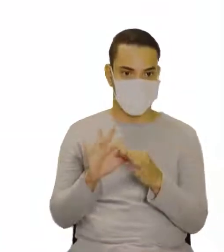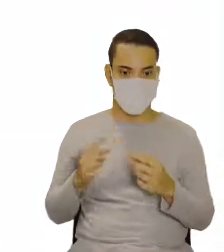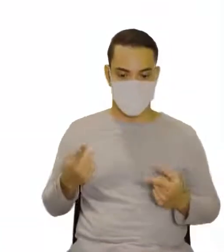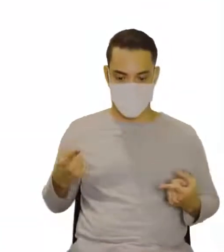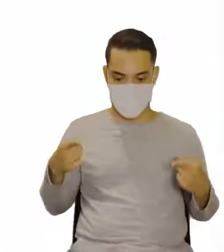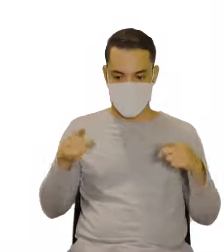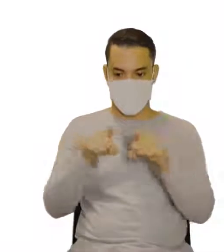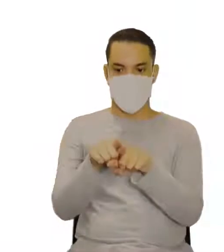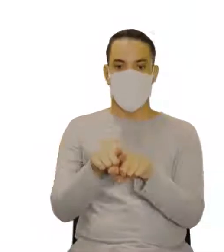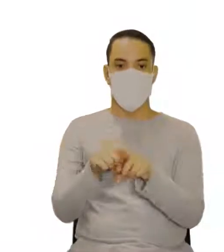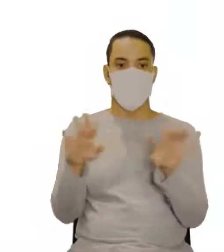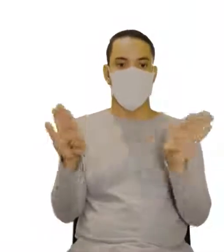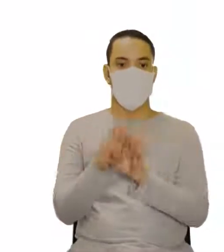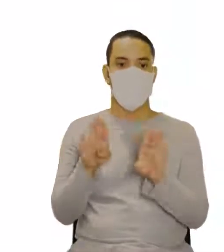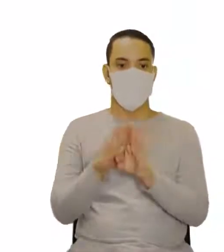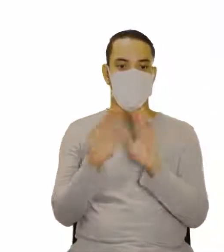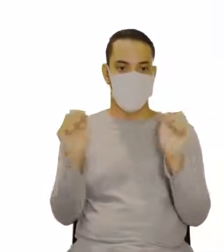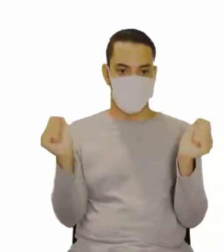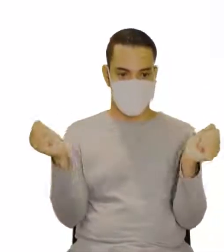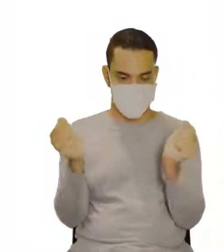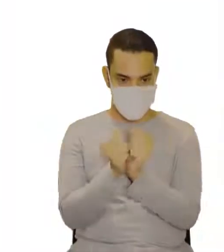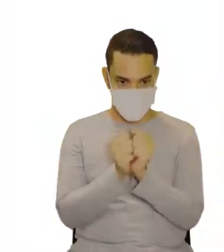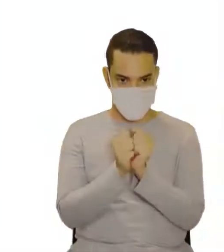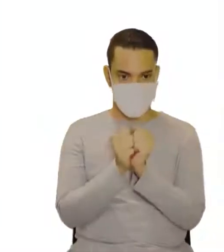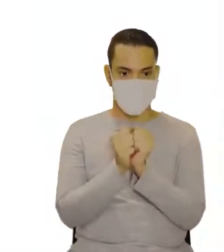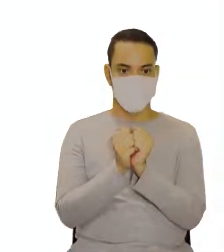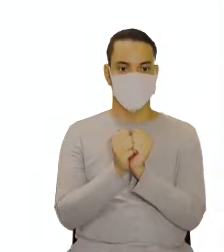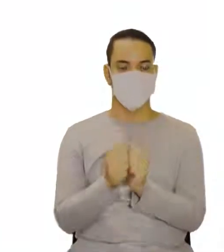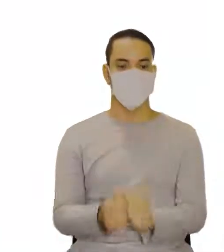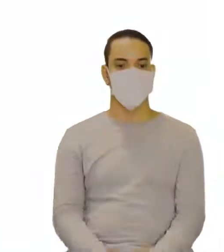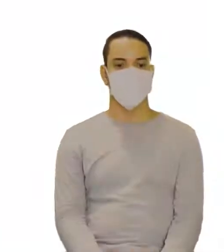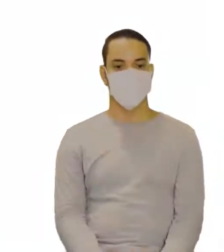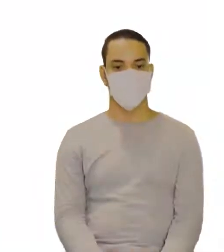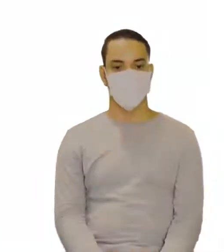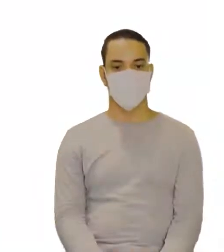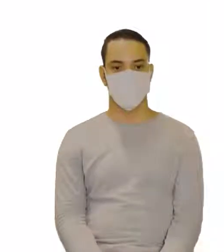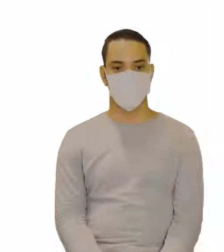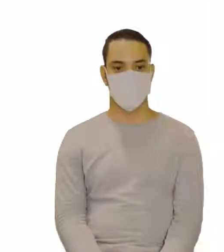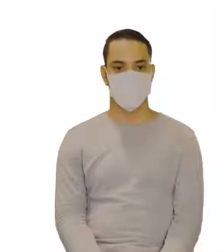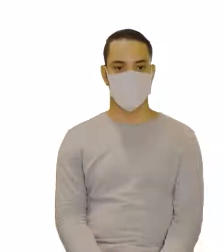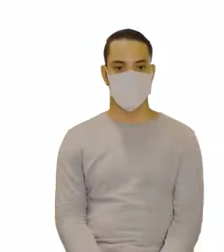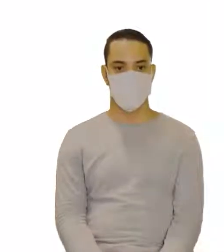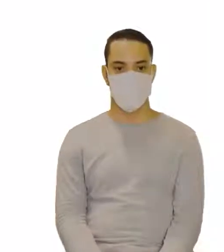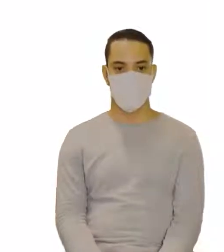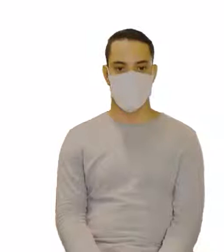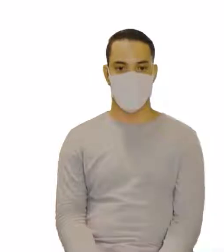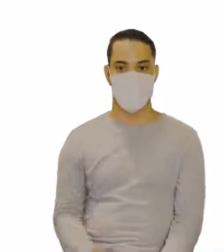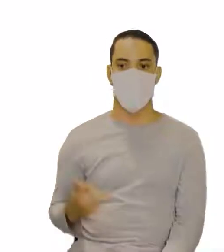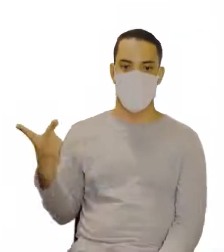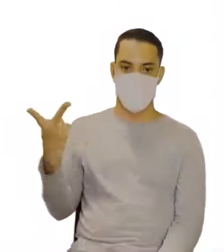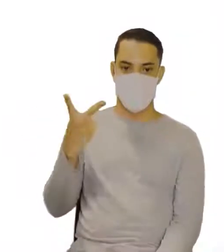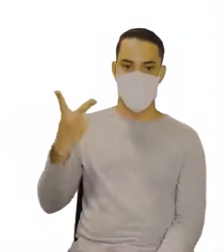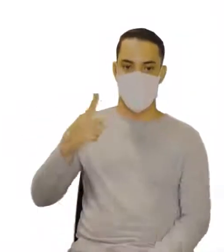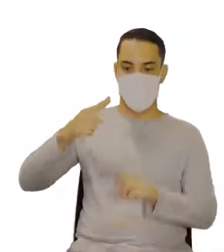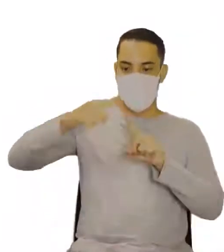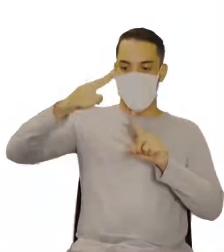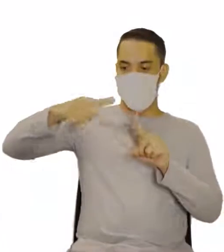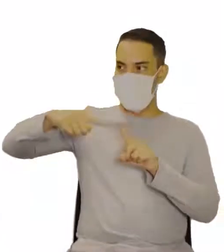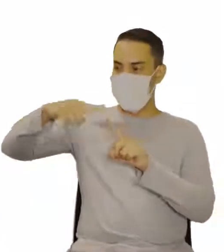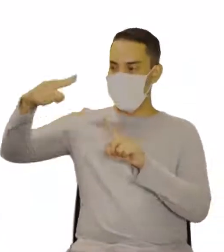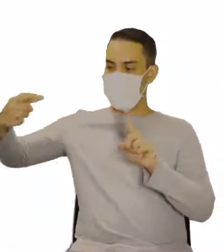paralelo com esse resistor e com esses dois aqui, e esses dois estão associados em série entre